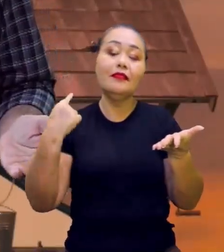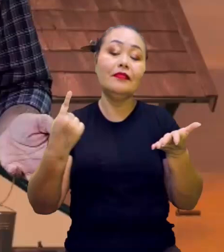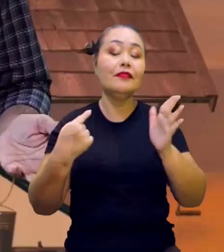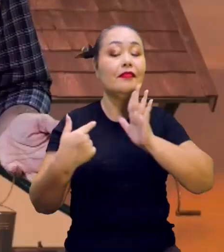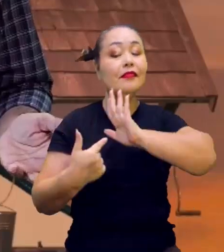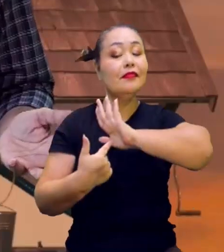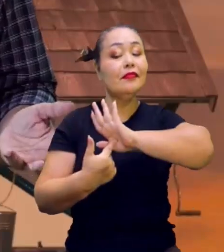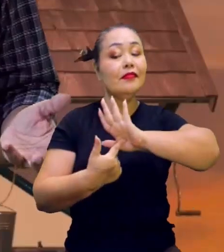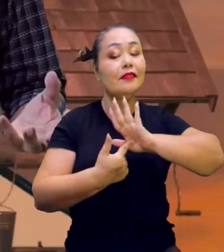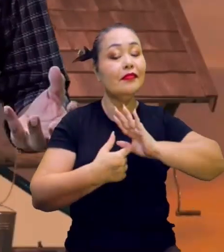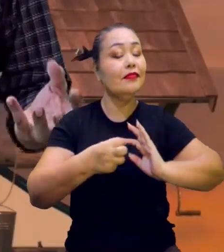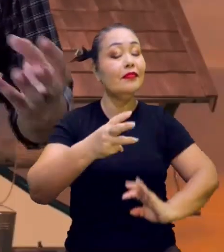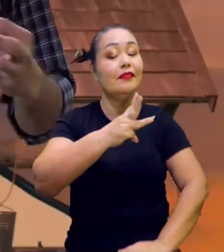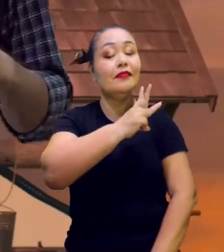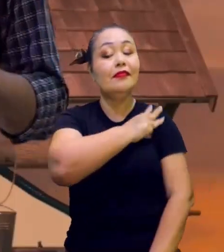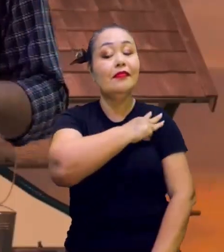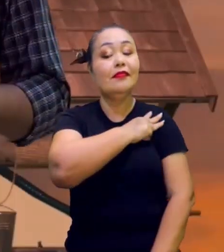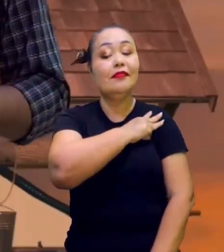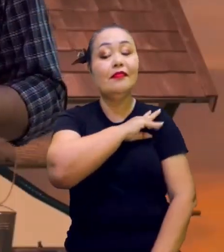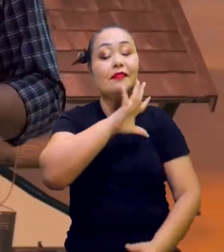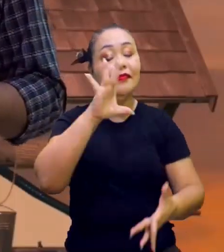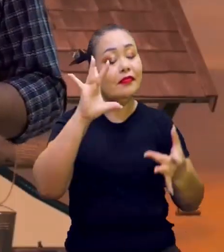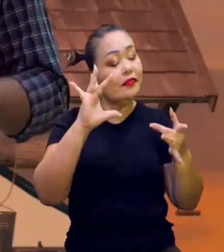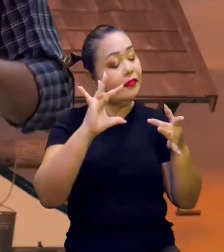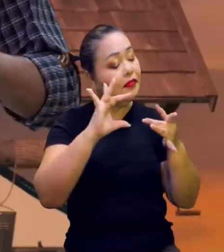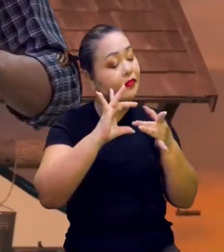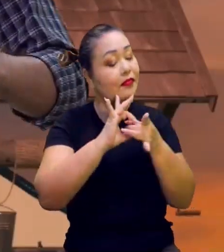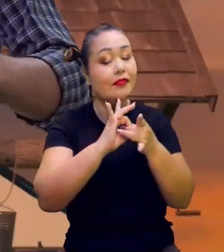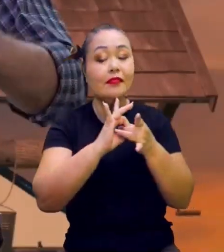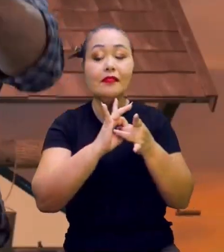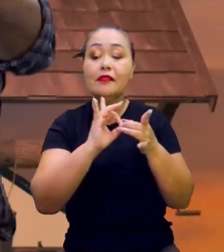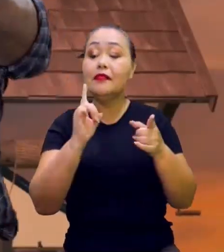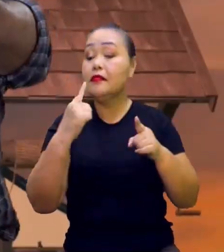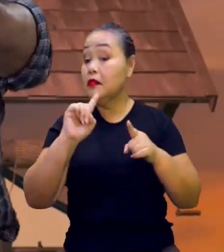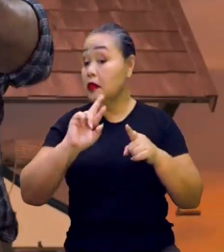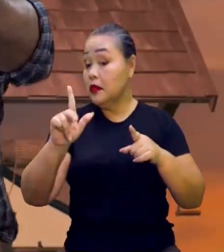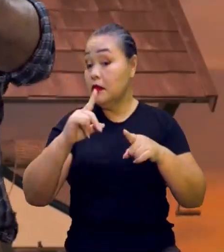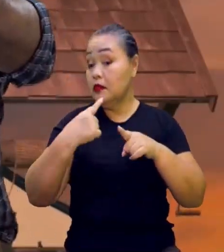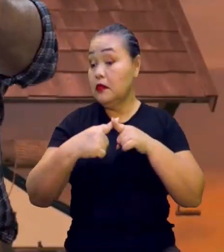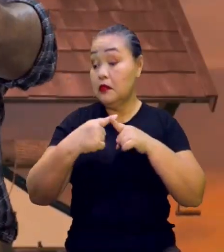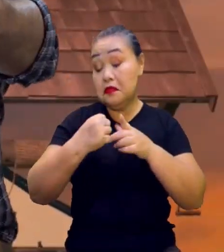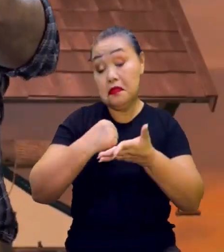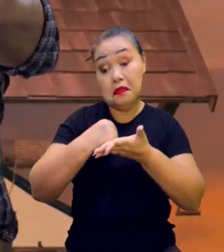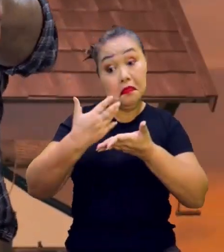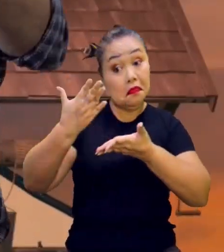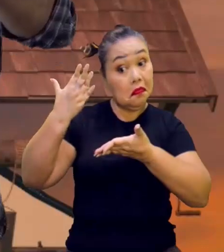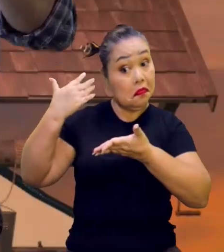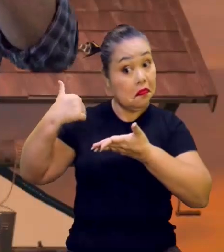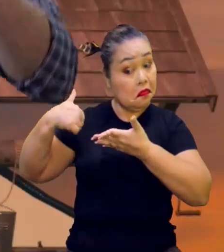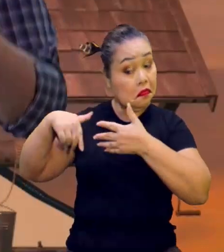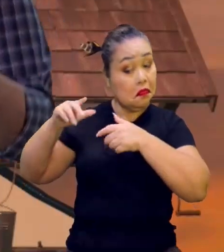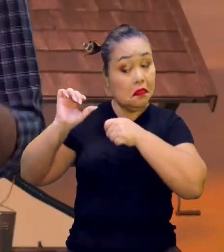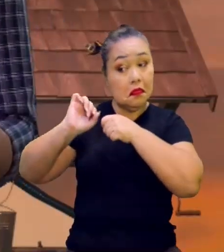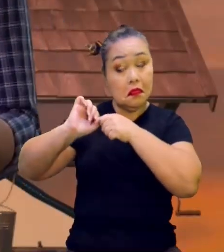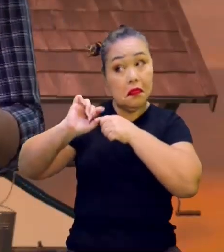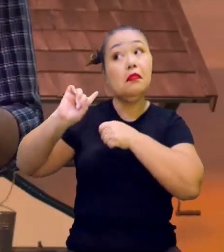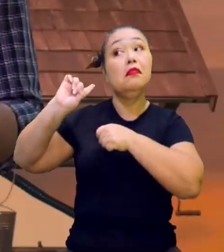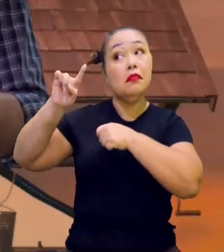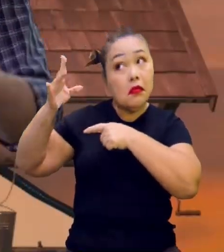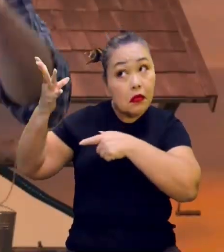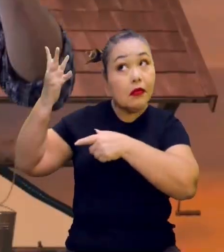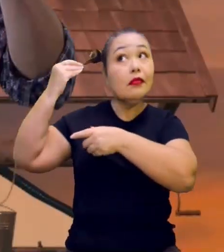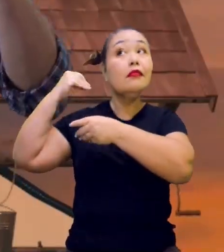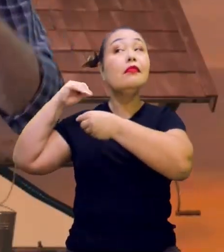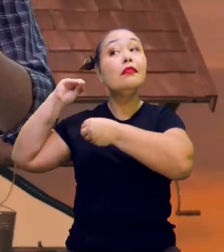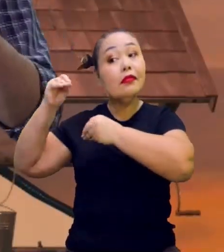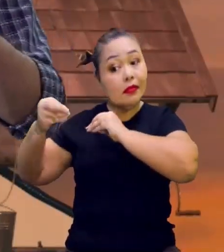aqui no terceiro ano, elas são integrativas. Não é porque a aula já passou que nós não podemos retomar. Nós vamos retomar porque